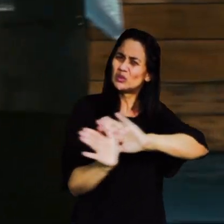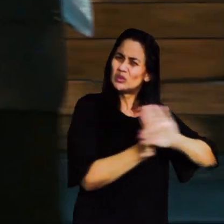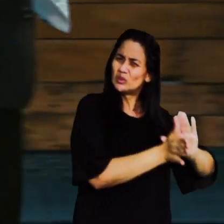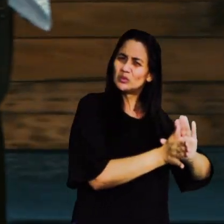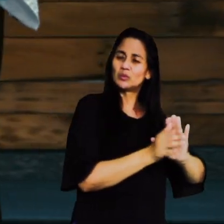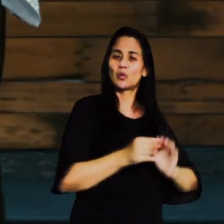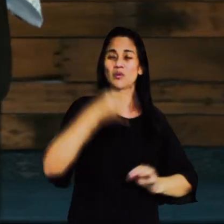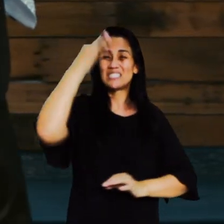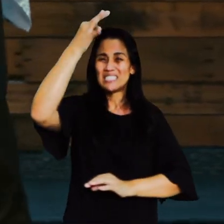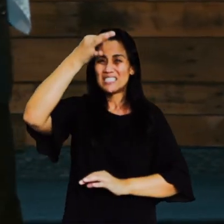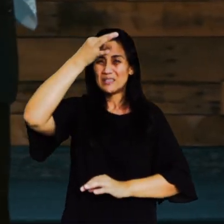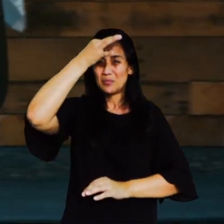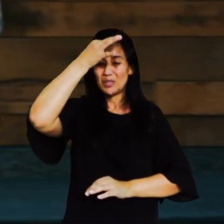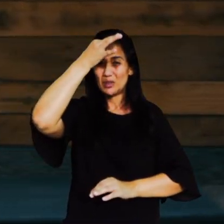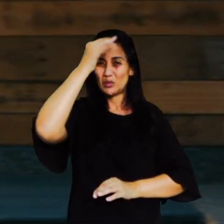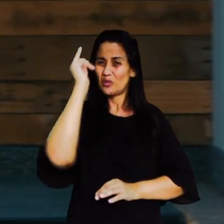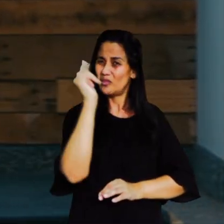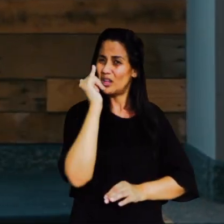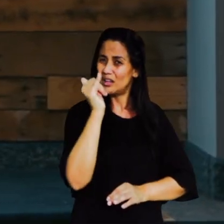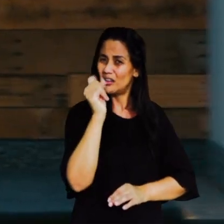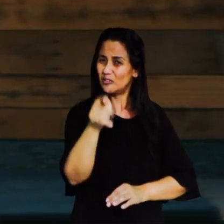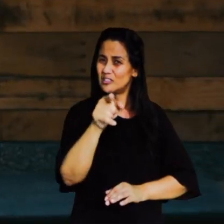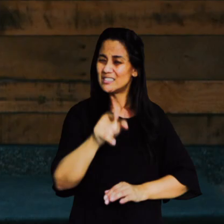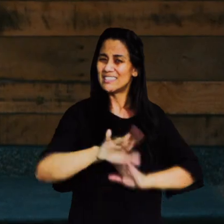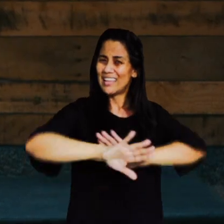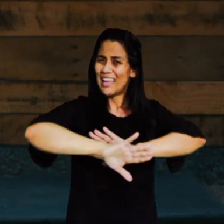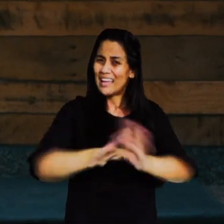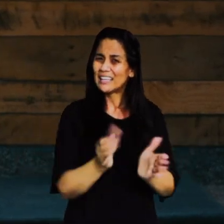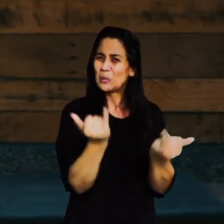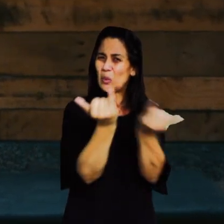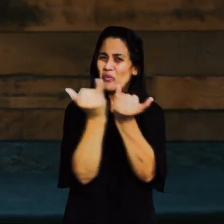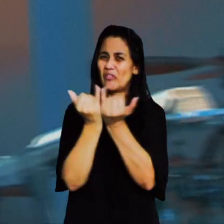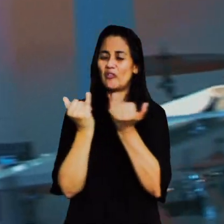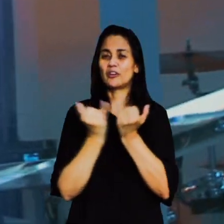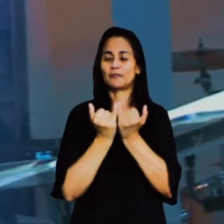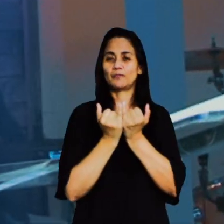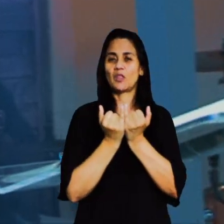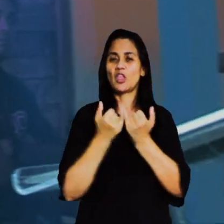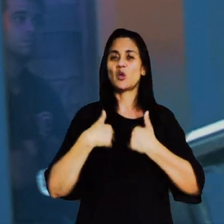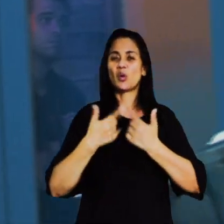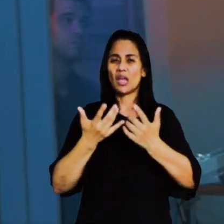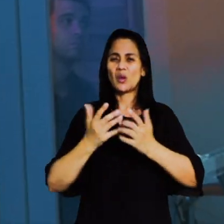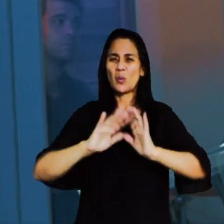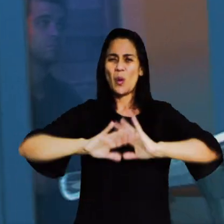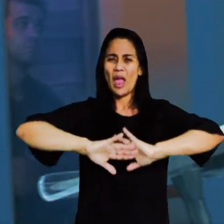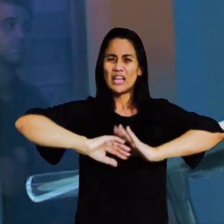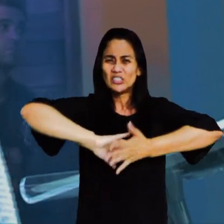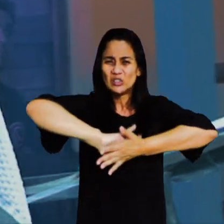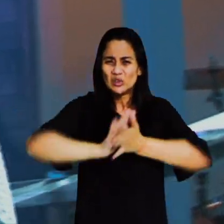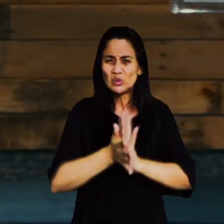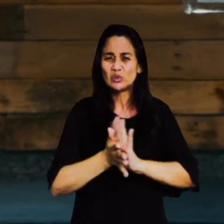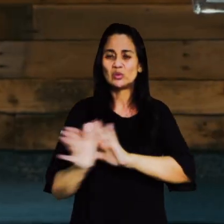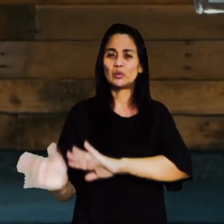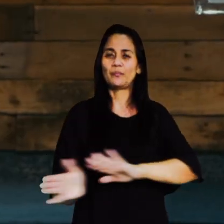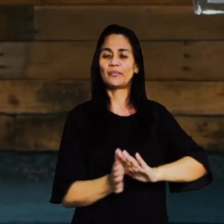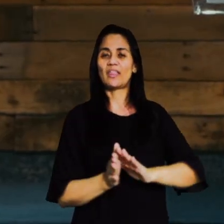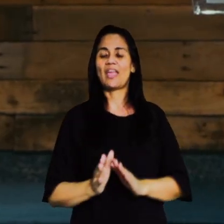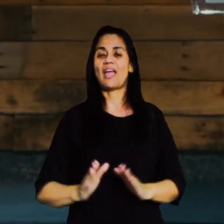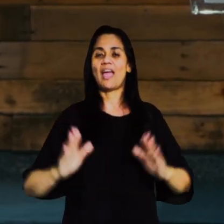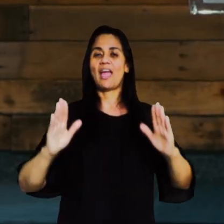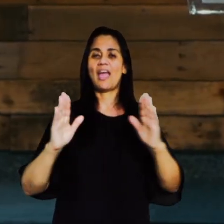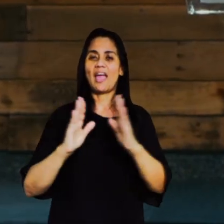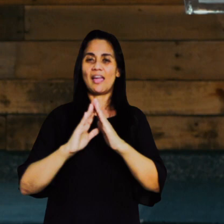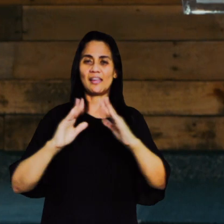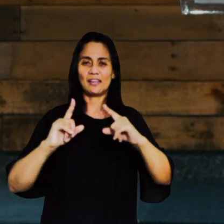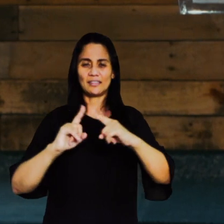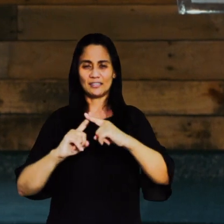parar de criticar. Mas existem os críticos de plantão. Eu vou acabar com as críticas, presta atenção. A igreja, você não precisa nunca mais